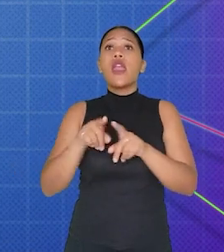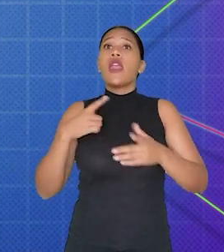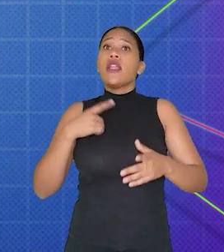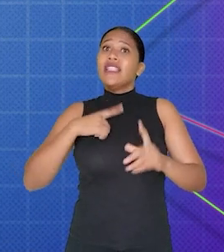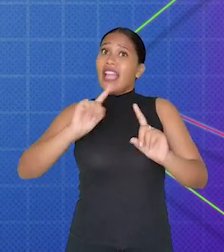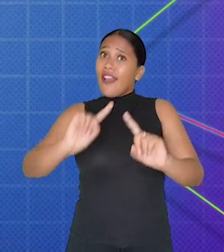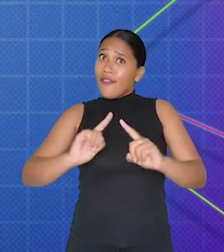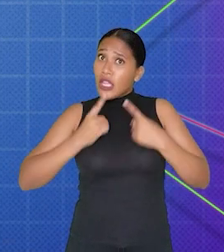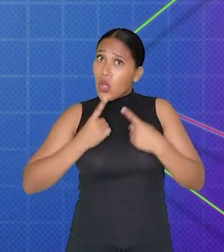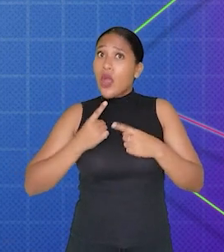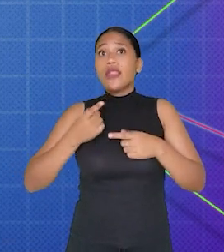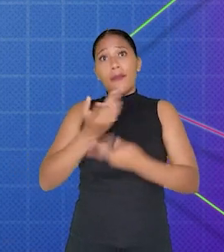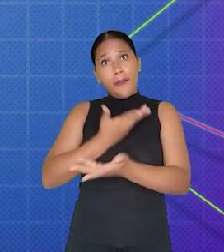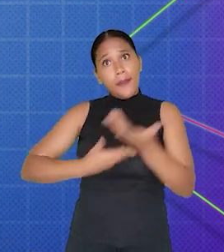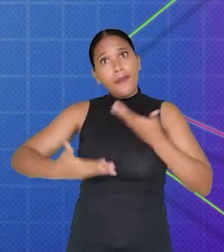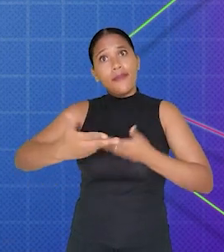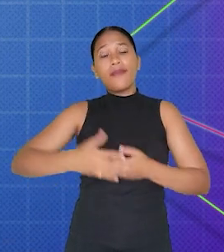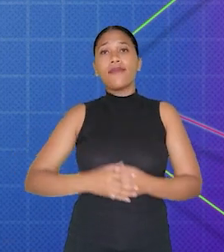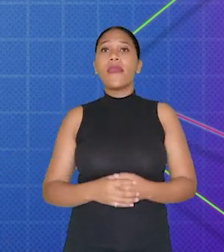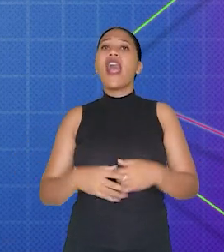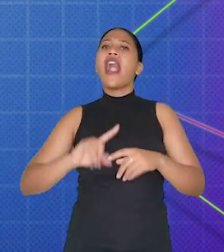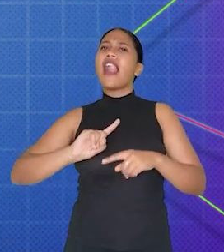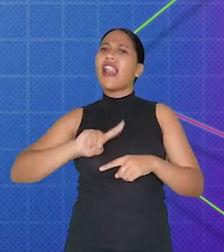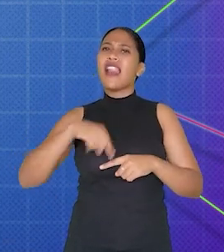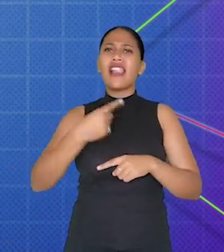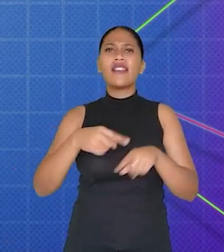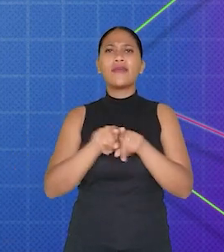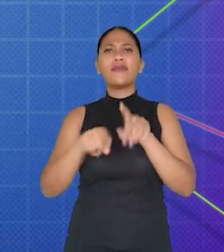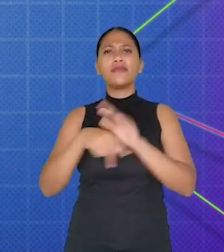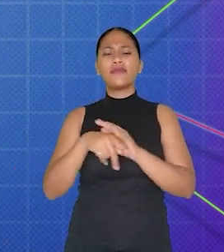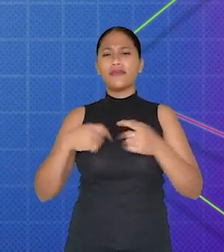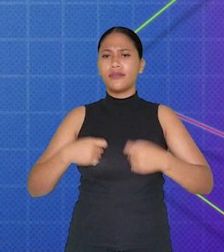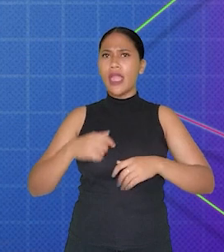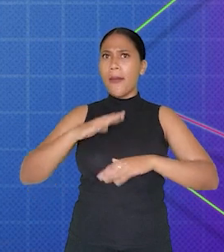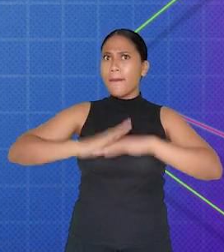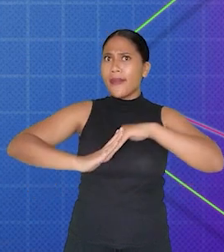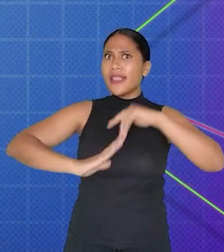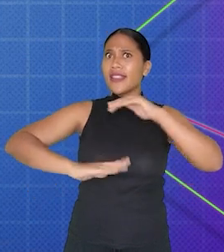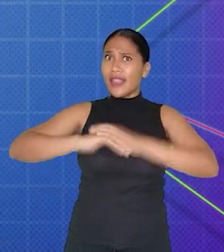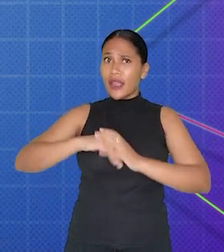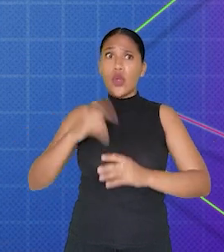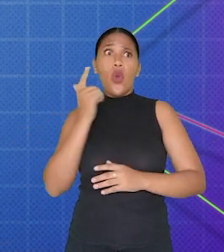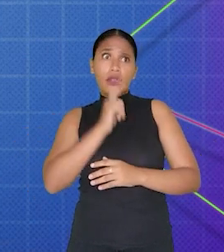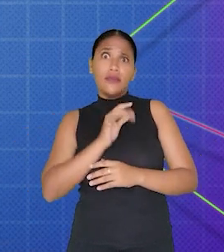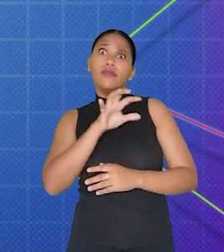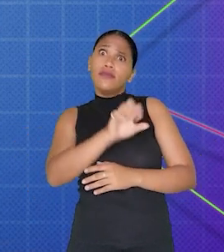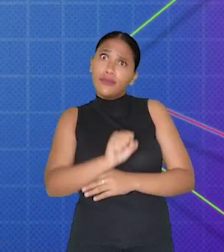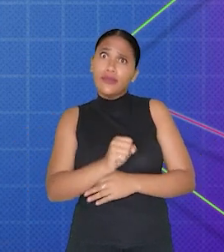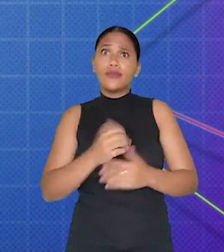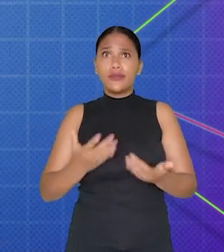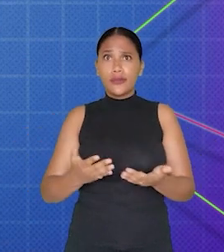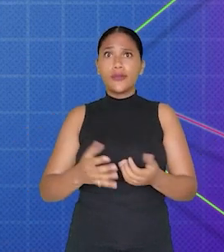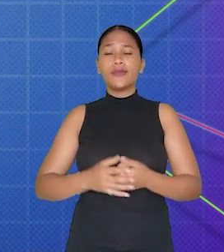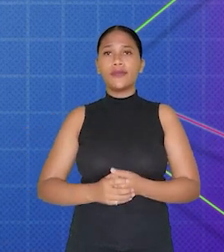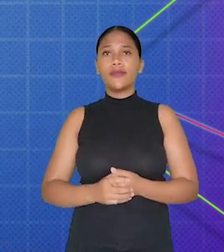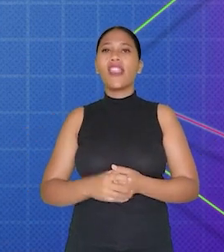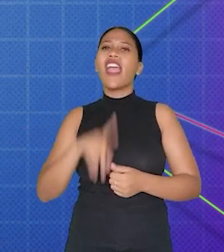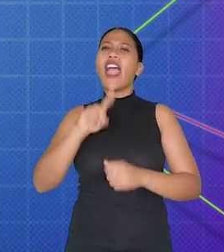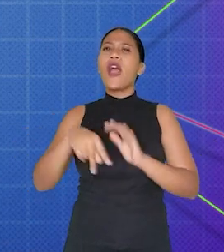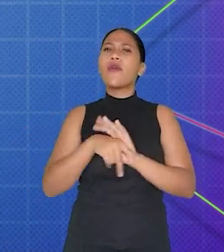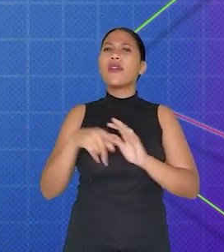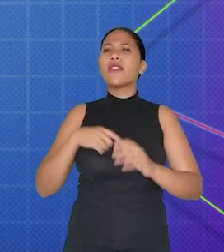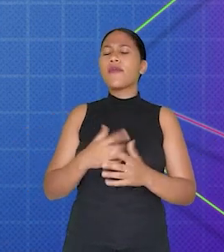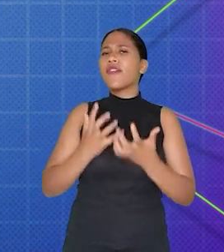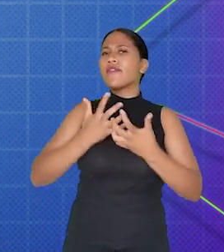jogo e que sua obtenção seja desafiadora e recompensadora. Além disso, os personagens devem ter habilidades que complementem a mecânica de coleta